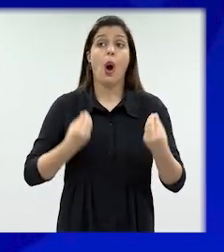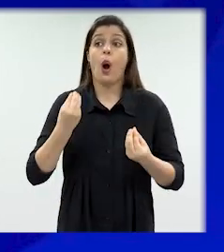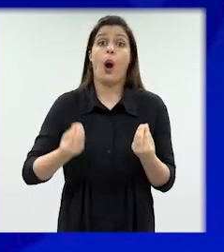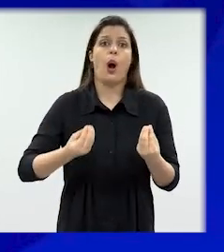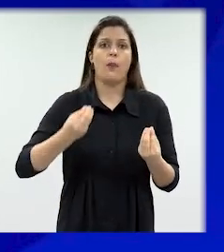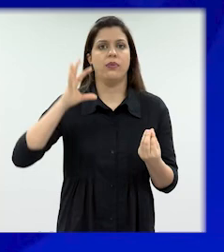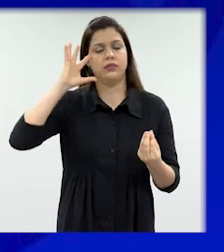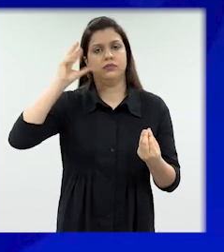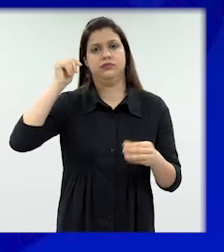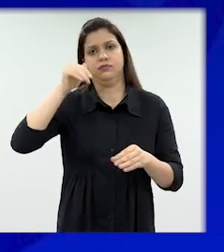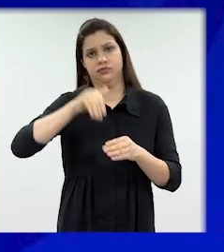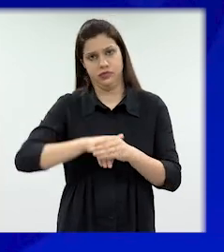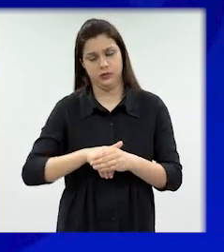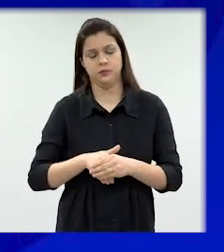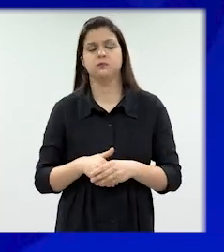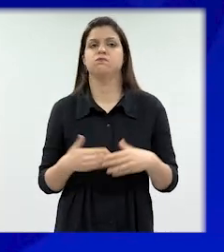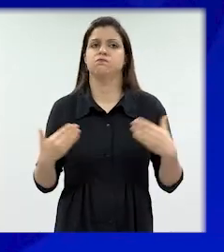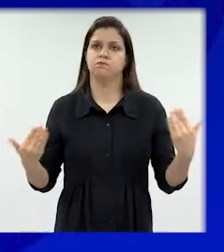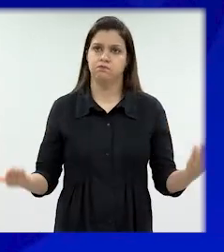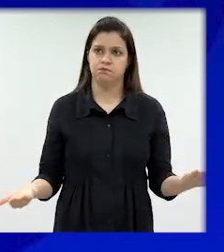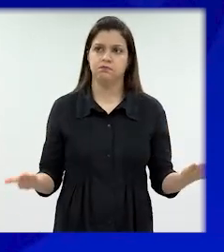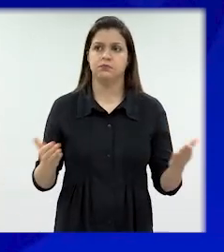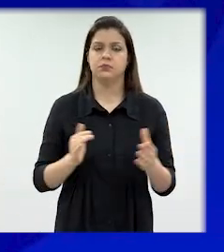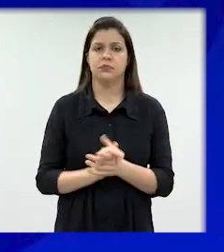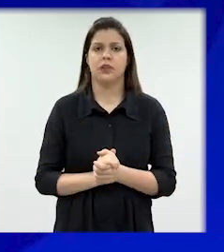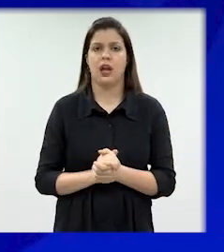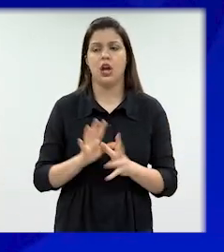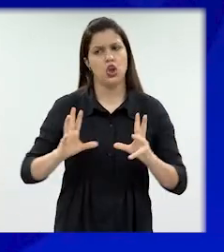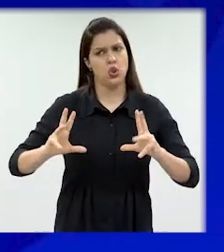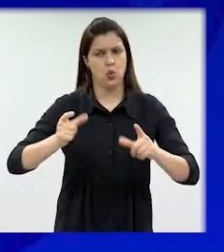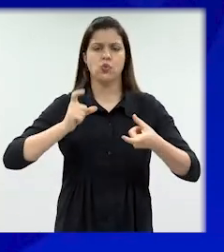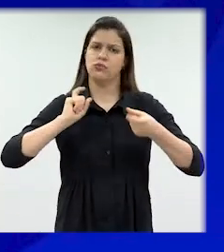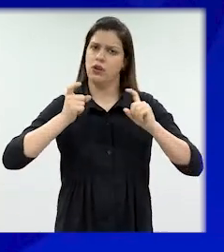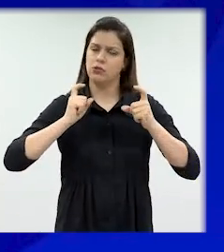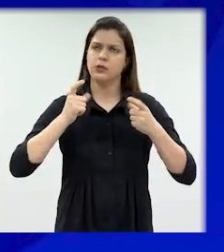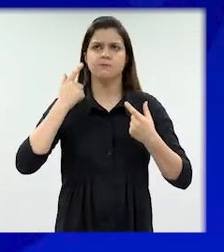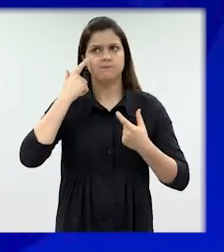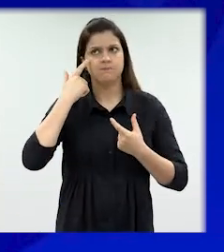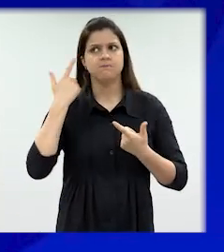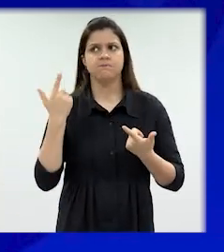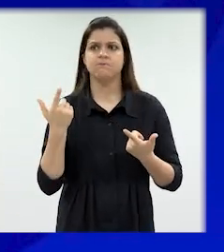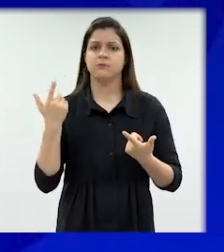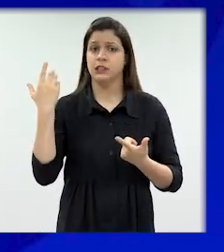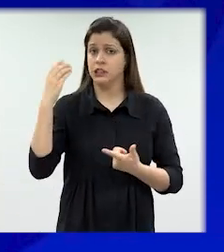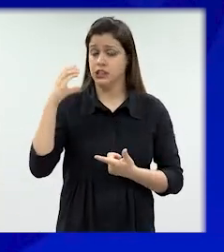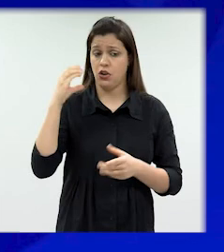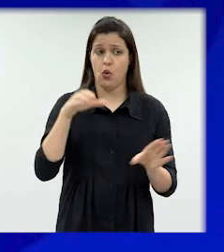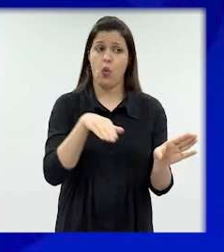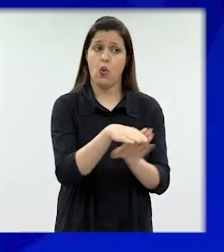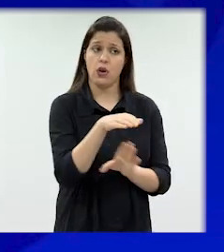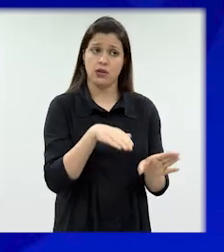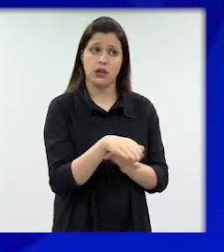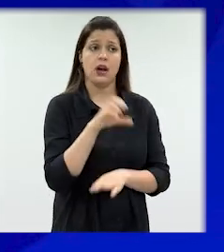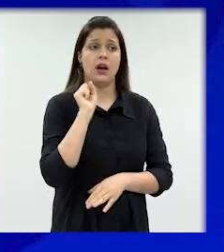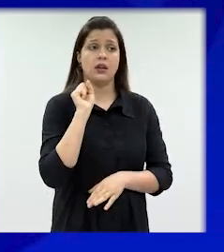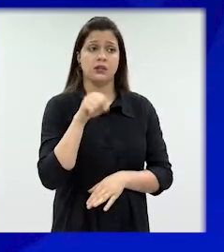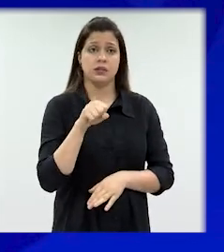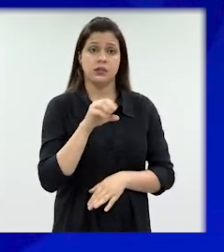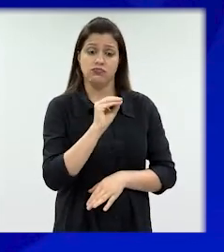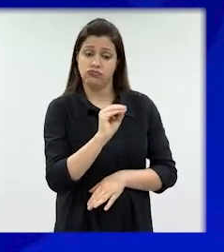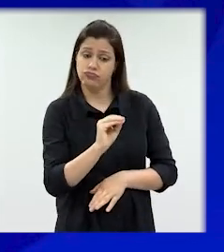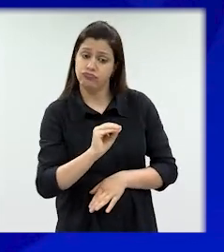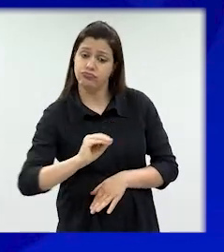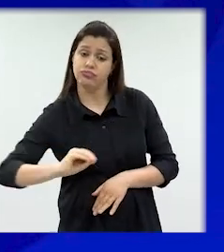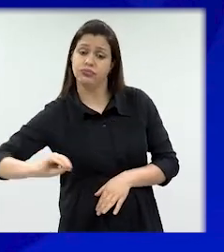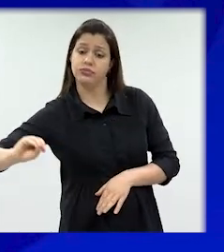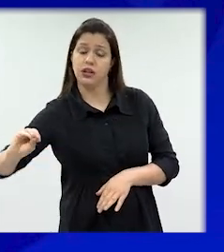realização. Aí prevaleceu, por a questão do bom senso e por orientação dos cientistas, de que deveria se adiar